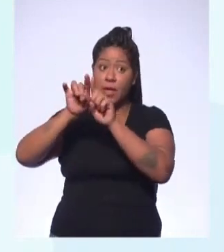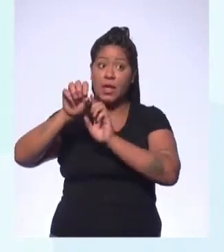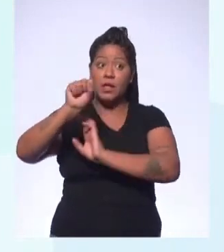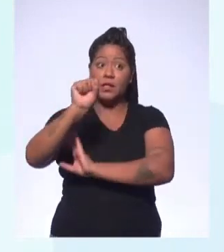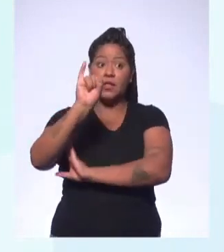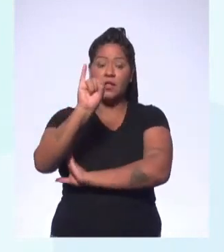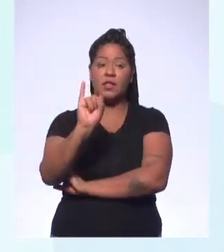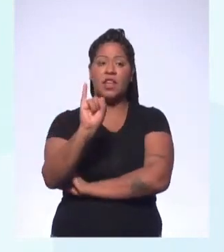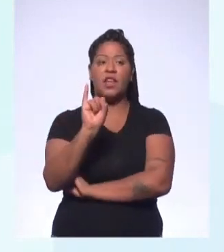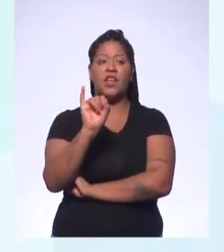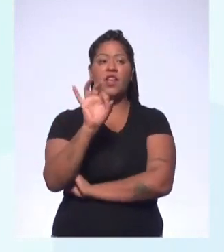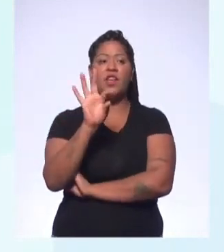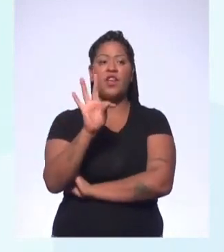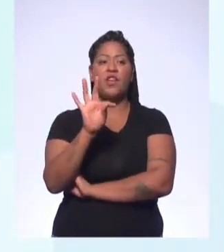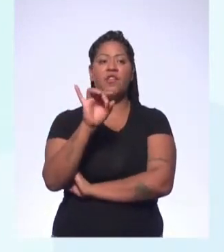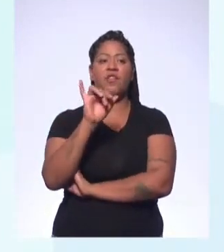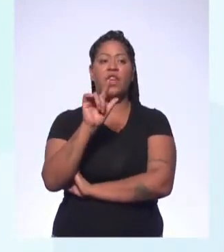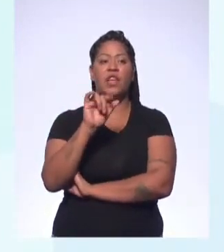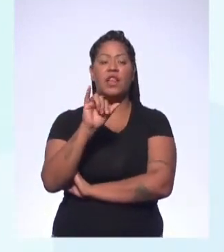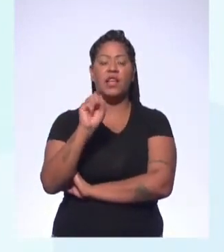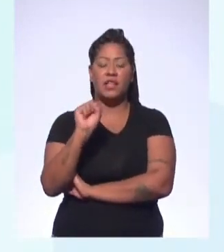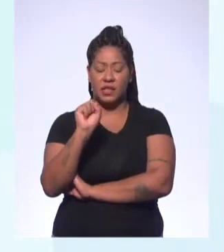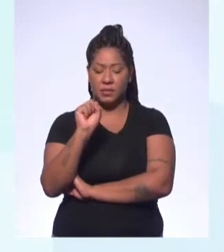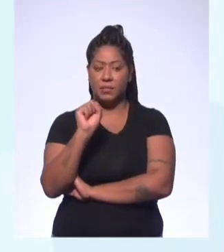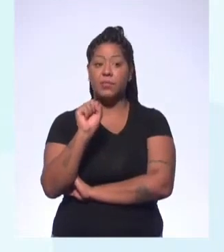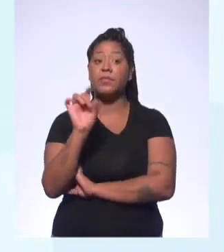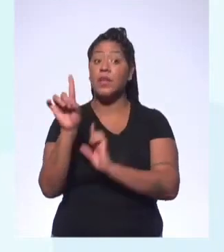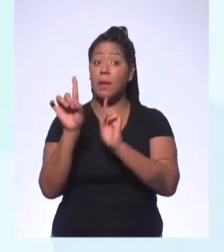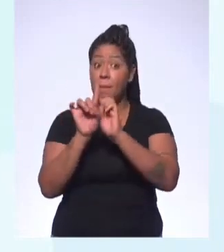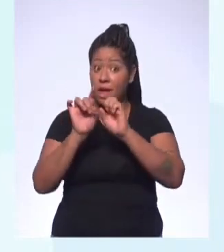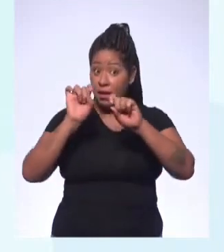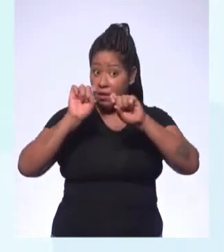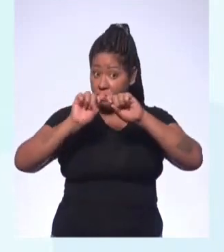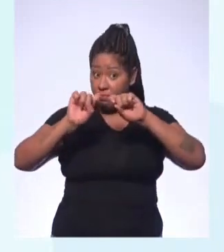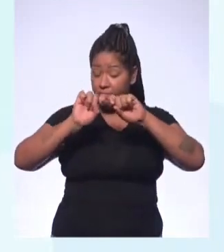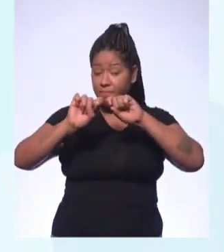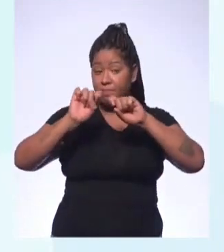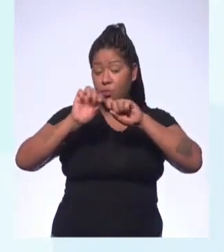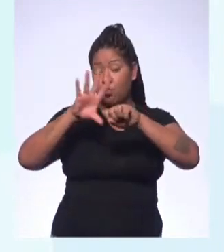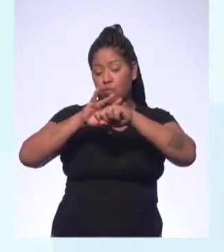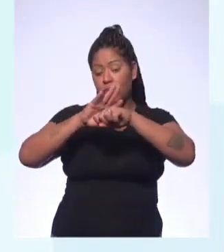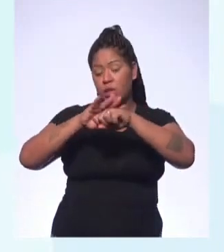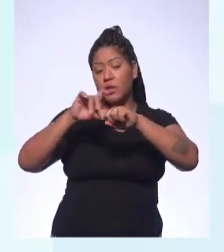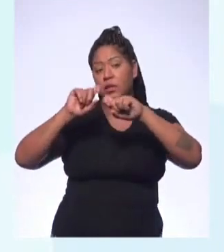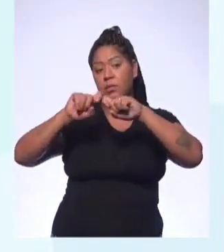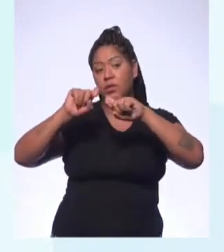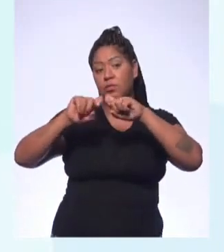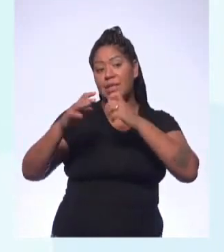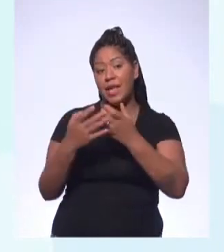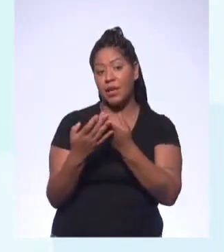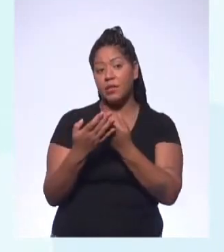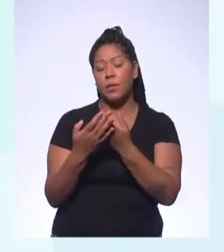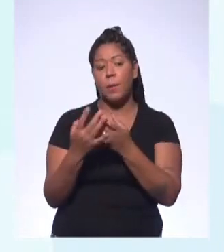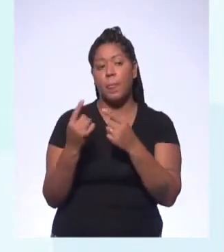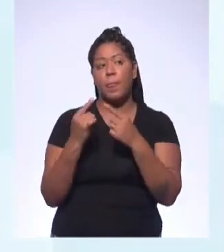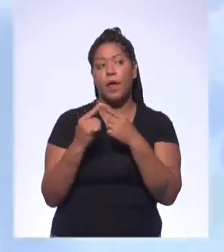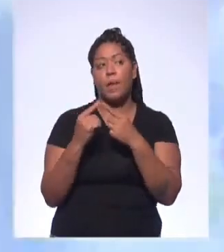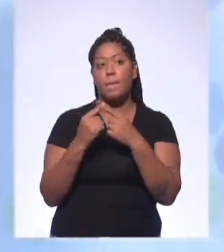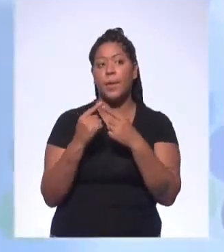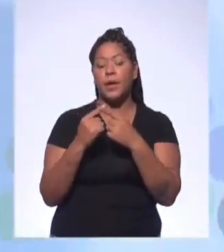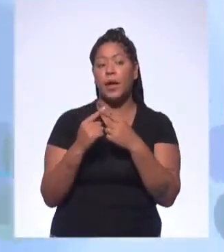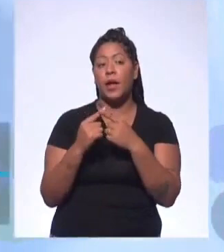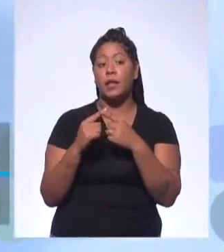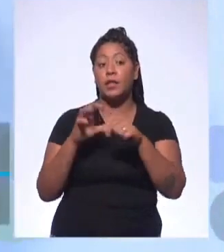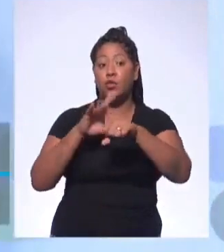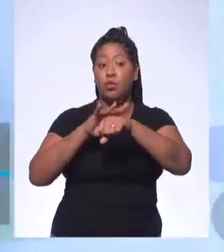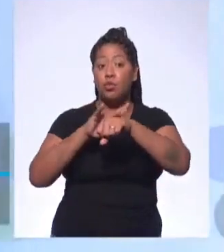doença causada também por uma bactéria, que é o Treponema pallidum. E aí eu gostaria de falar um pouquinho sobre essa doença, porque essa doença é o seguinte, ela vai